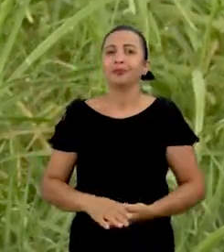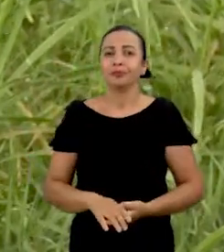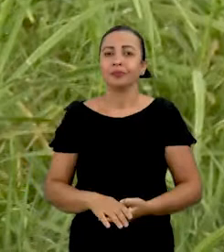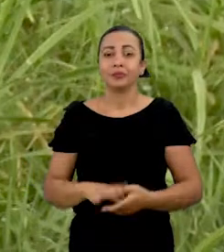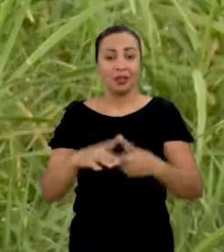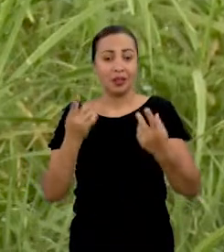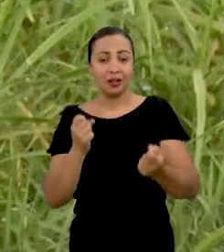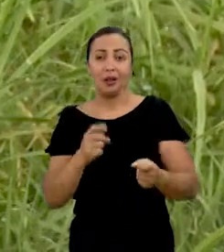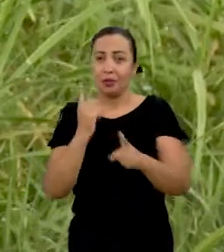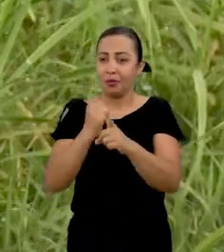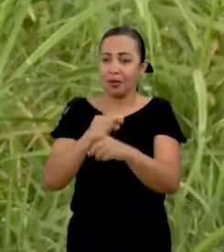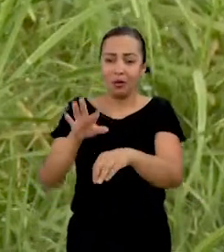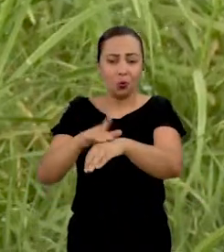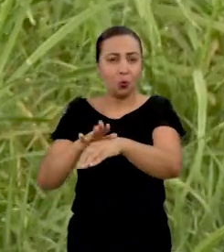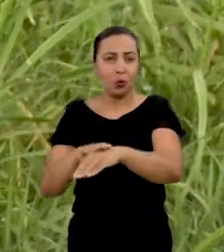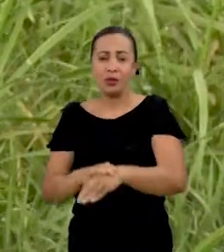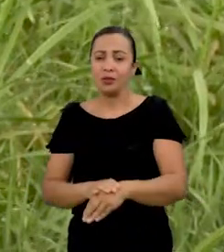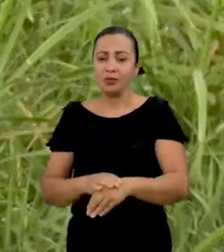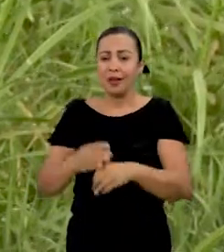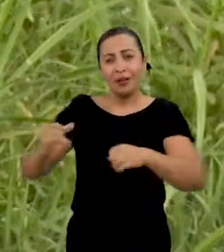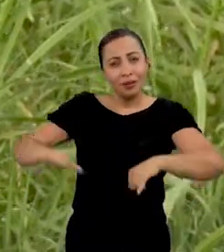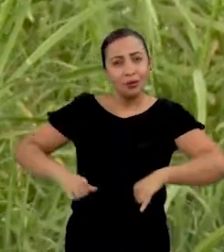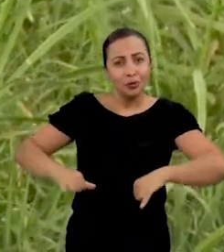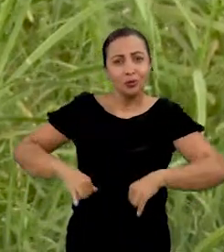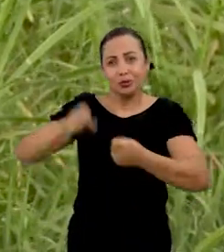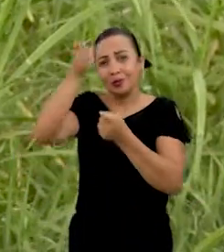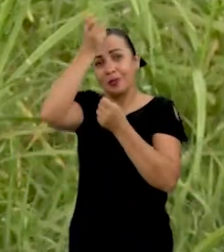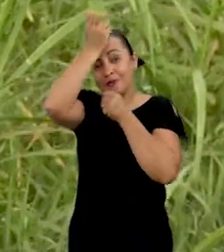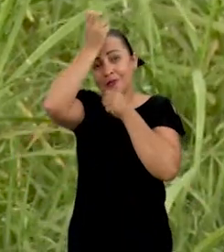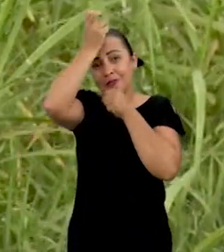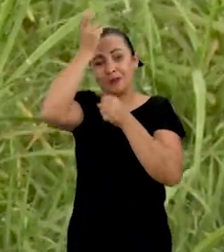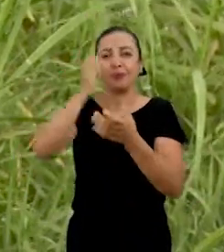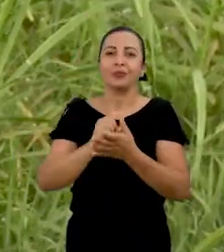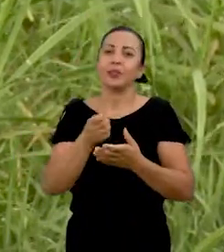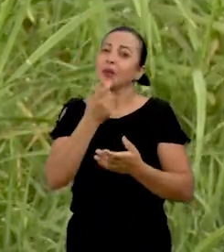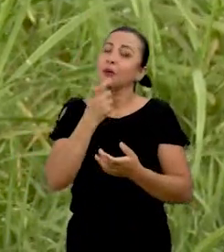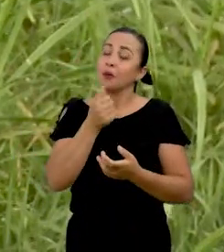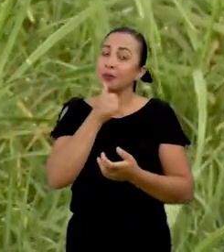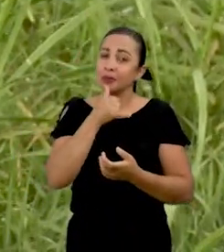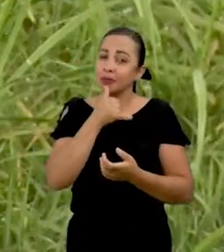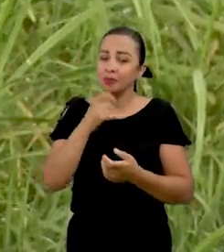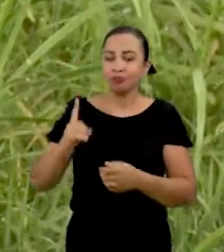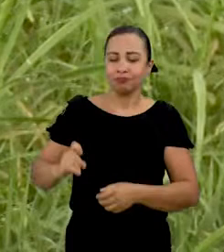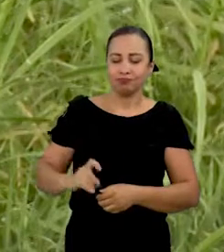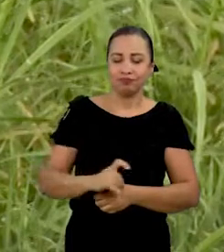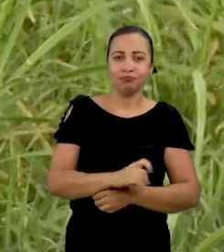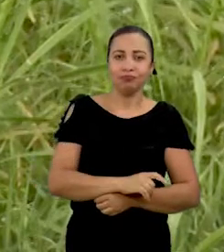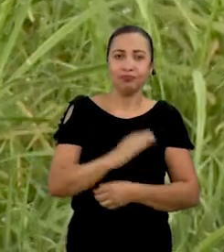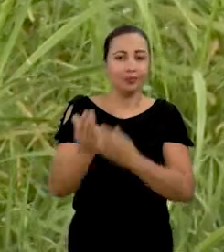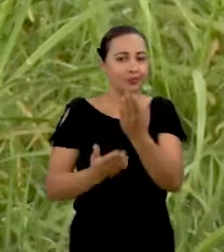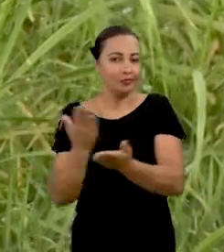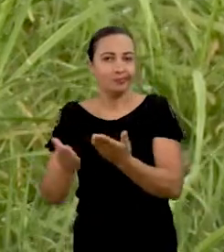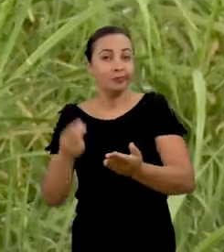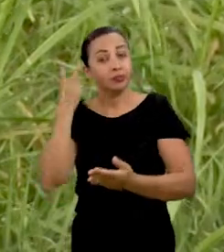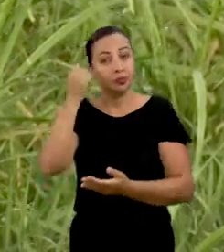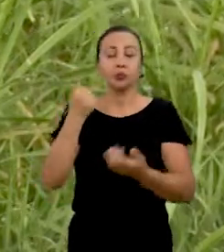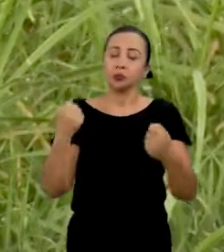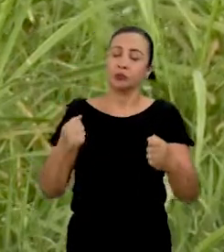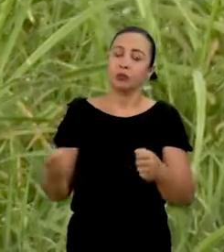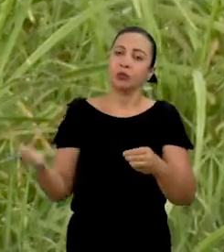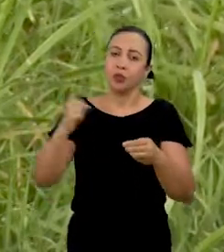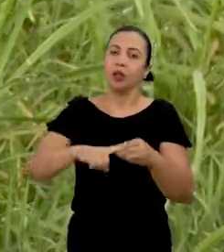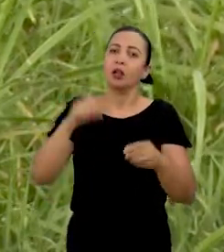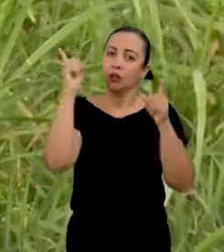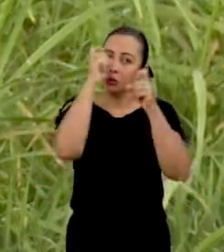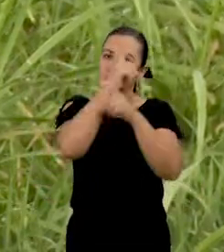o diagnóstico de doenças que atingem a raça, como, por exemplo, as verminoses. Os tratamentos mais comuns podem